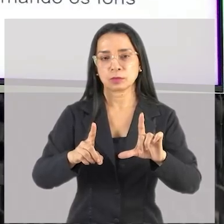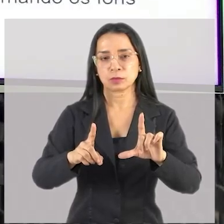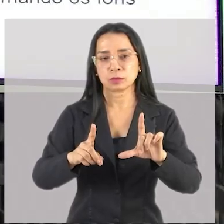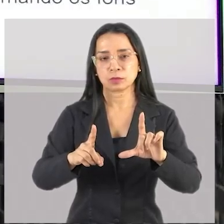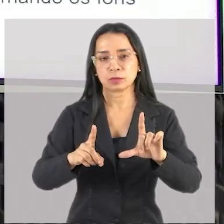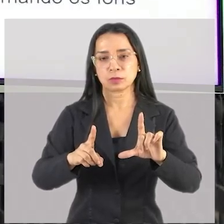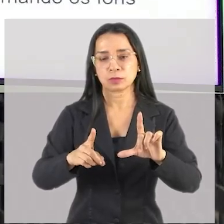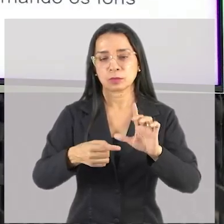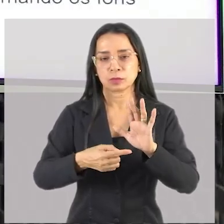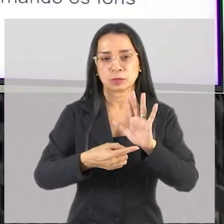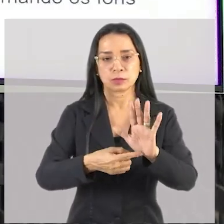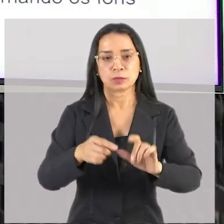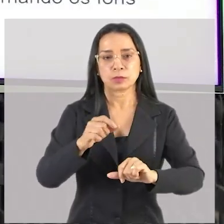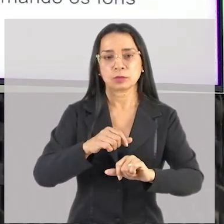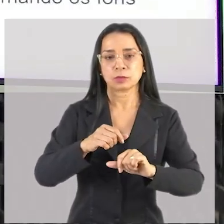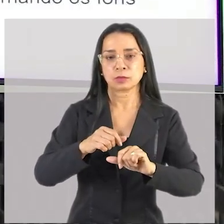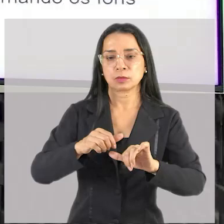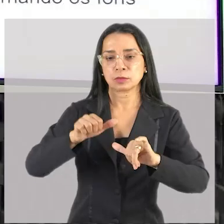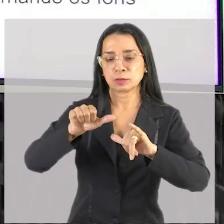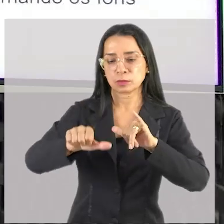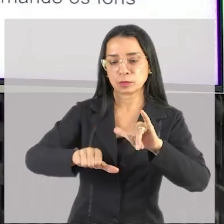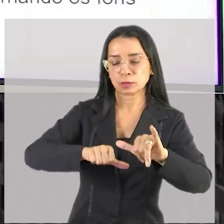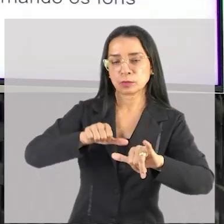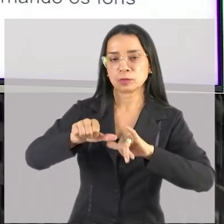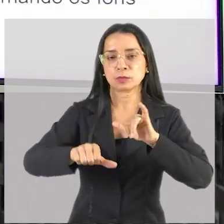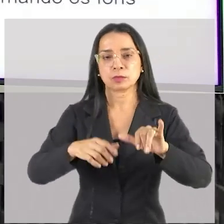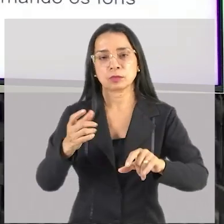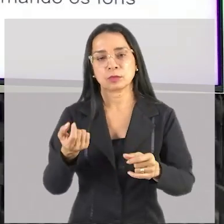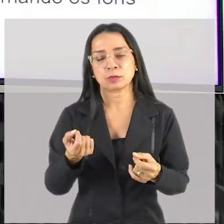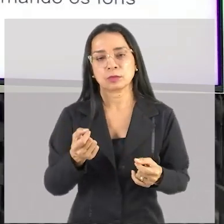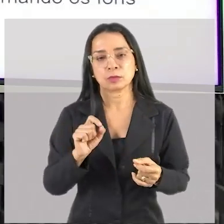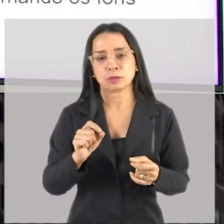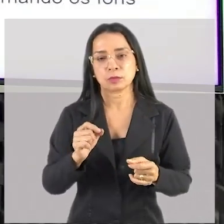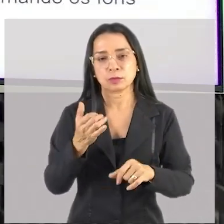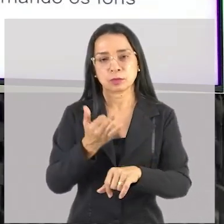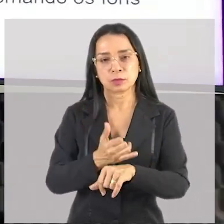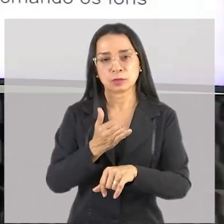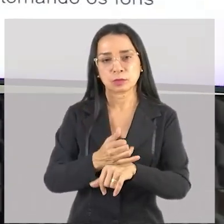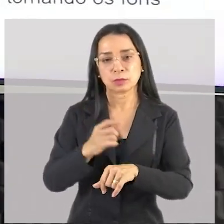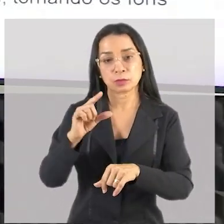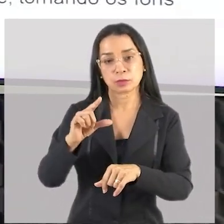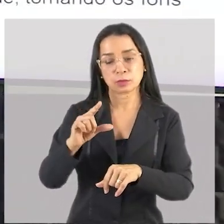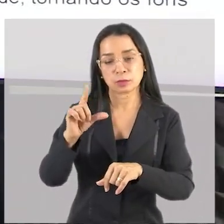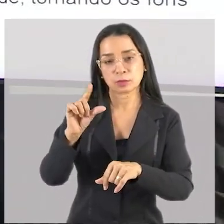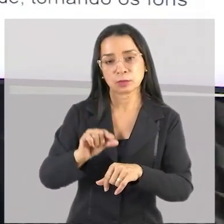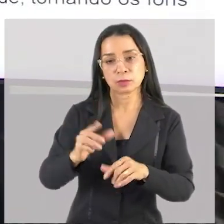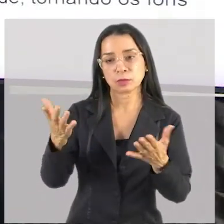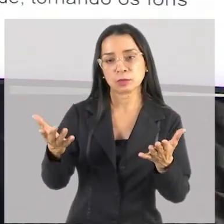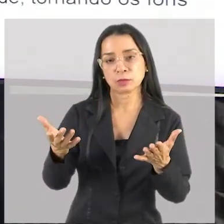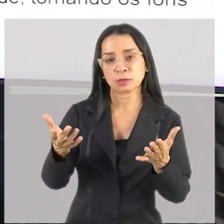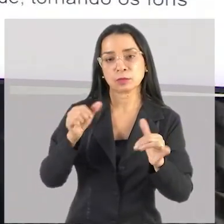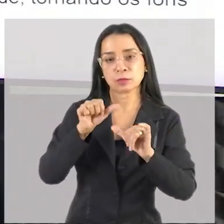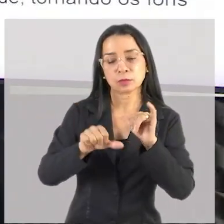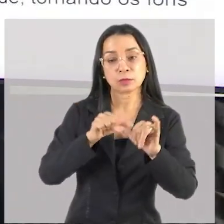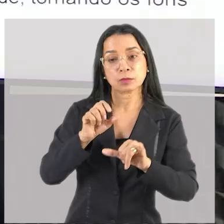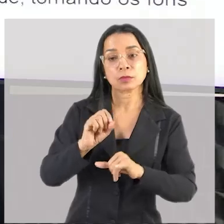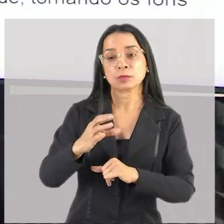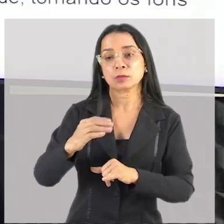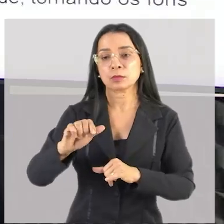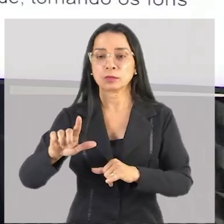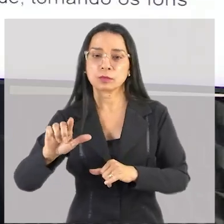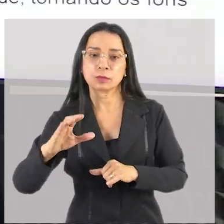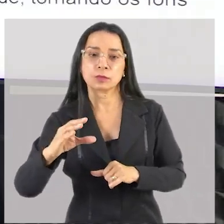dizendo que tu vai reagir carbonato de cálcio com o alumínio. Só que o alumínio é menos reativo que o cálcio. Ele não consegue deslocar o